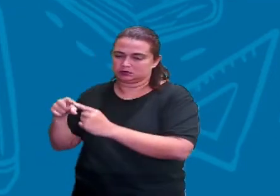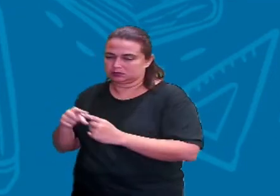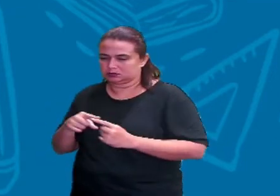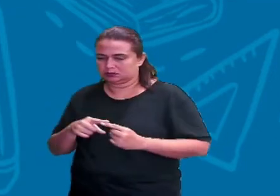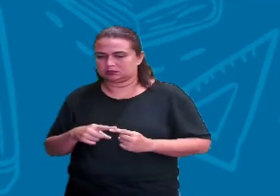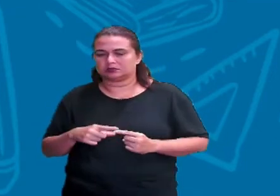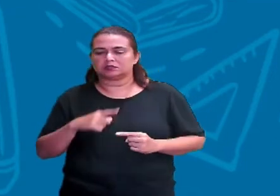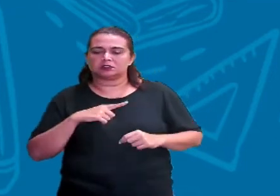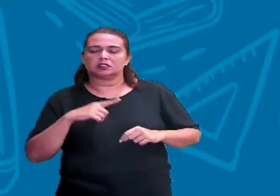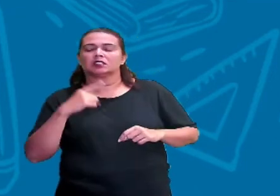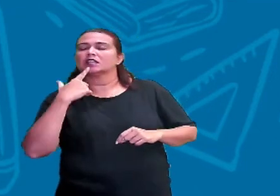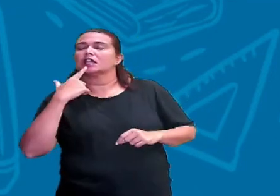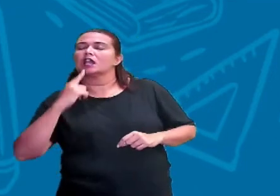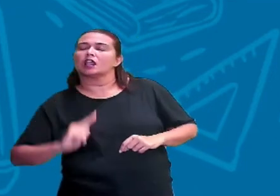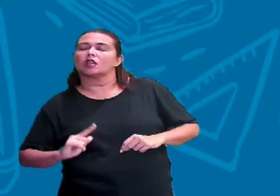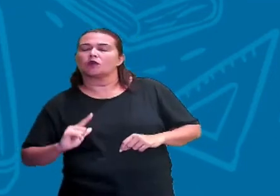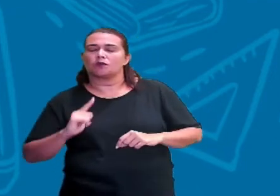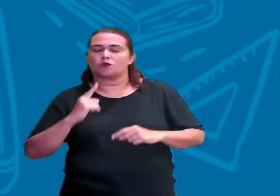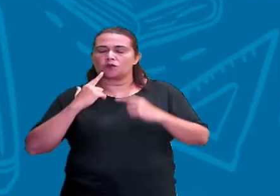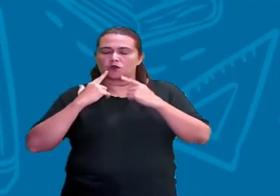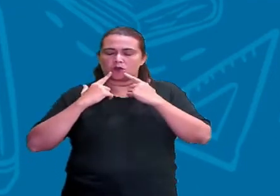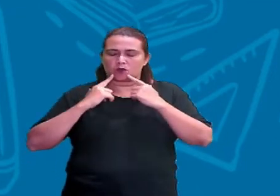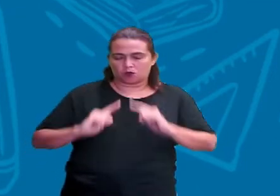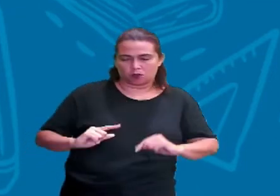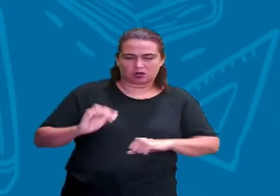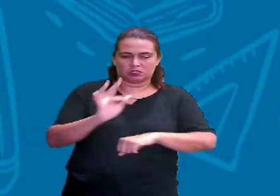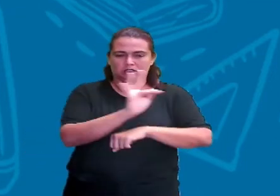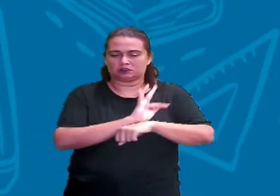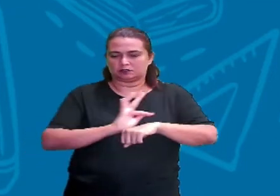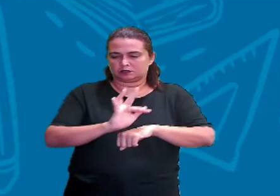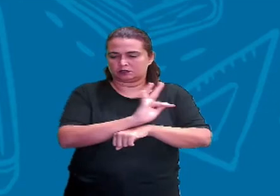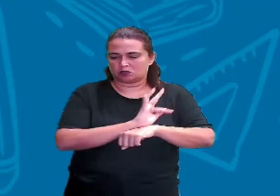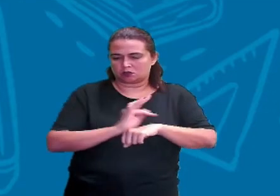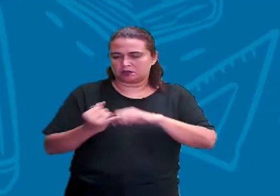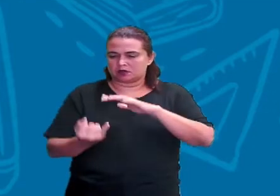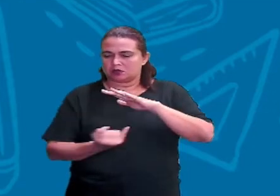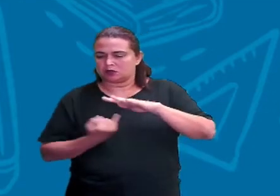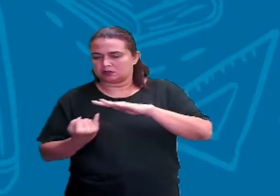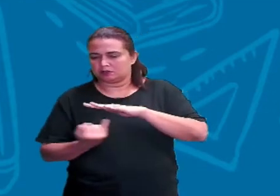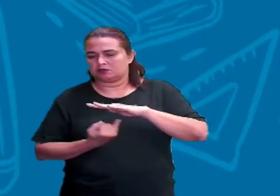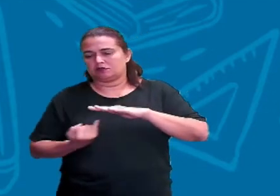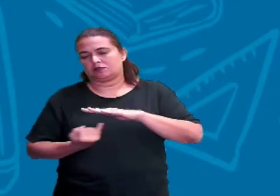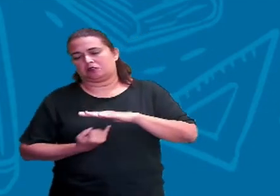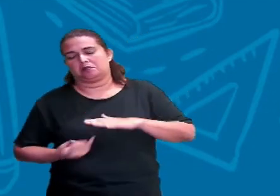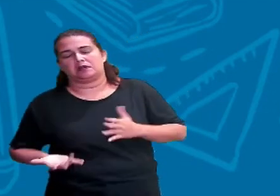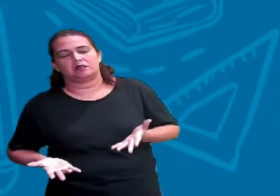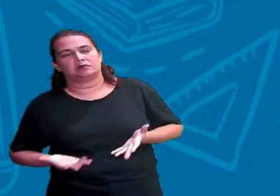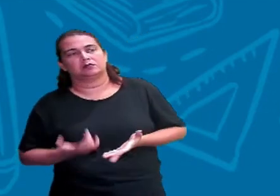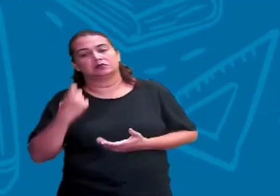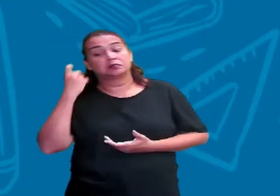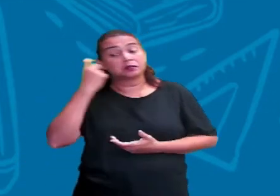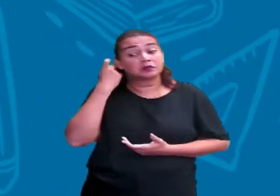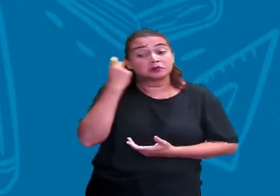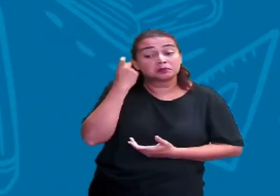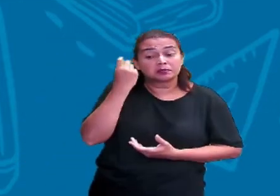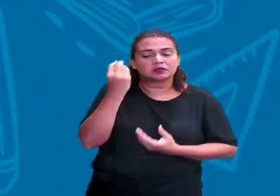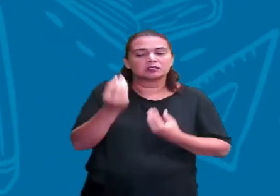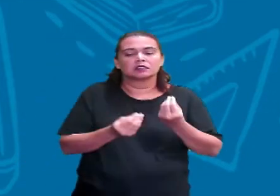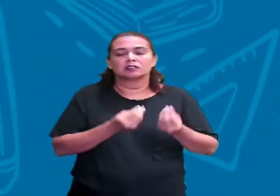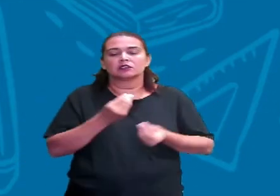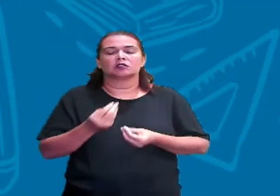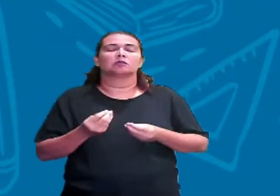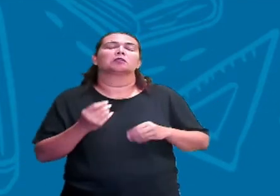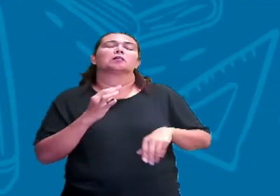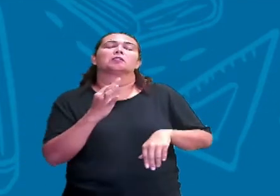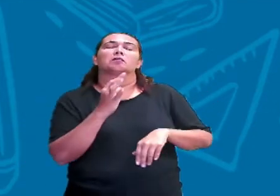linguagem formal e informal, adequação à norma padrão ou despreocupação com seu uso. O uso de expressões rebuscadas